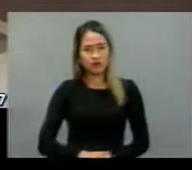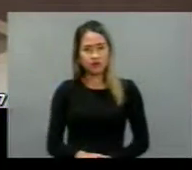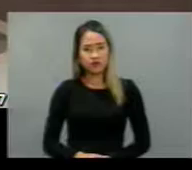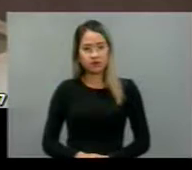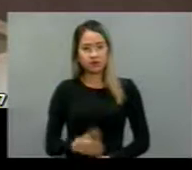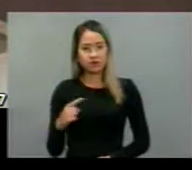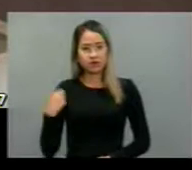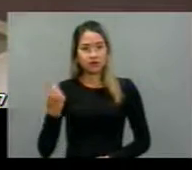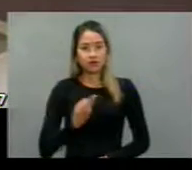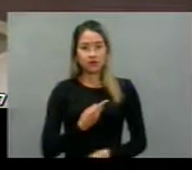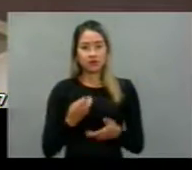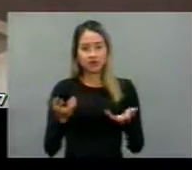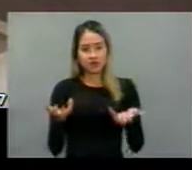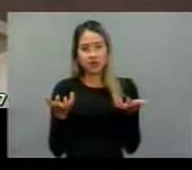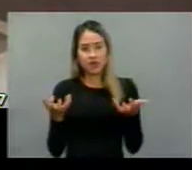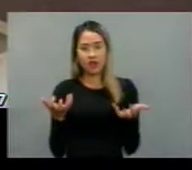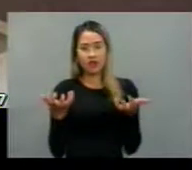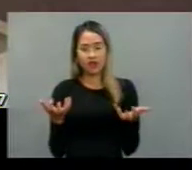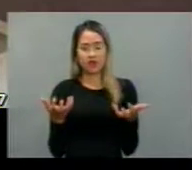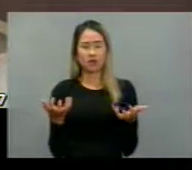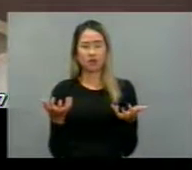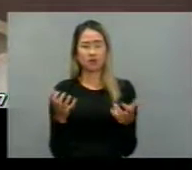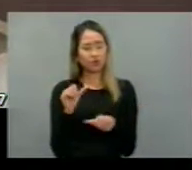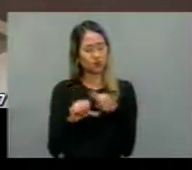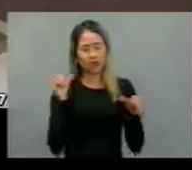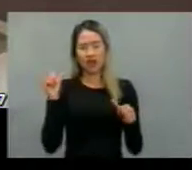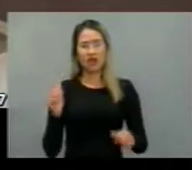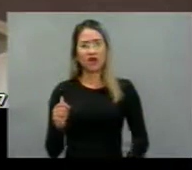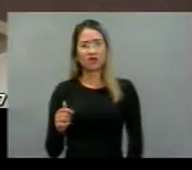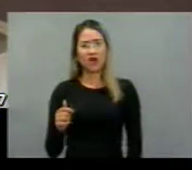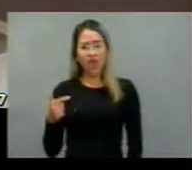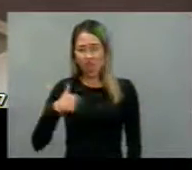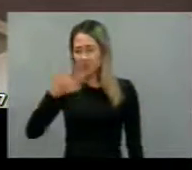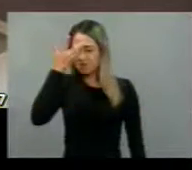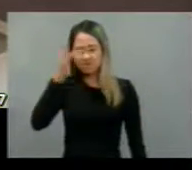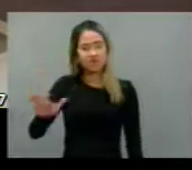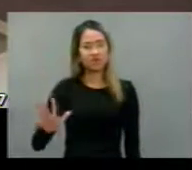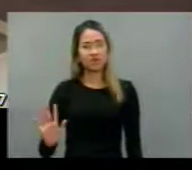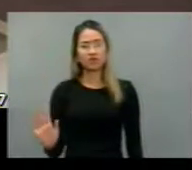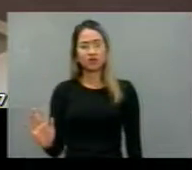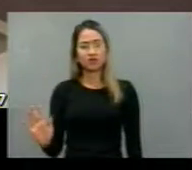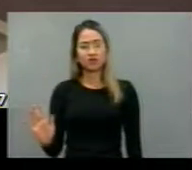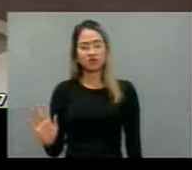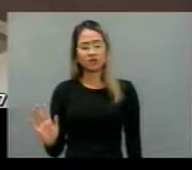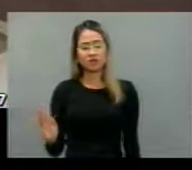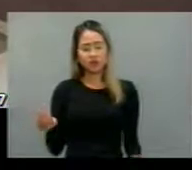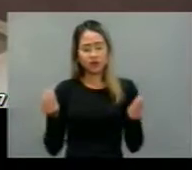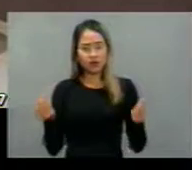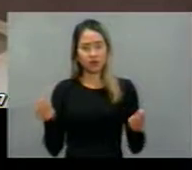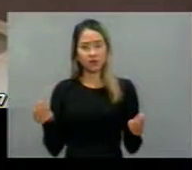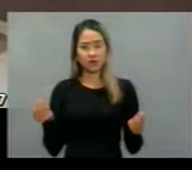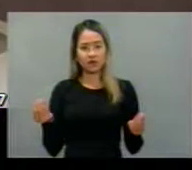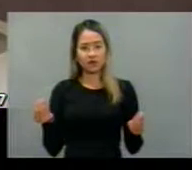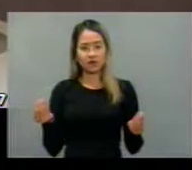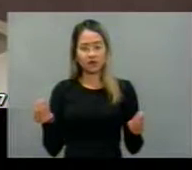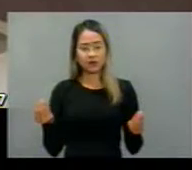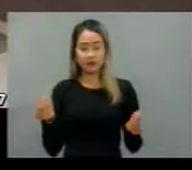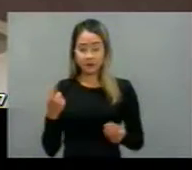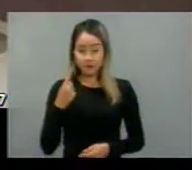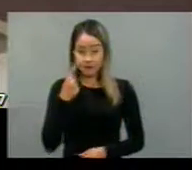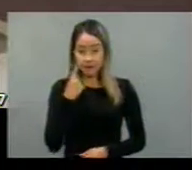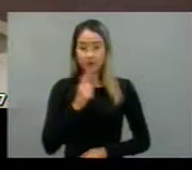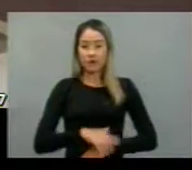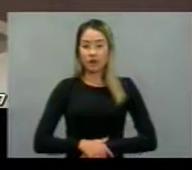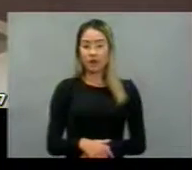nós estamos enojados com isso. Enojados com isso. Sem dúvida alguma, veja, isso